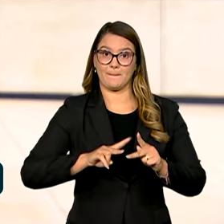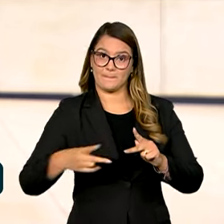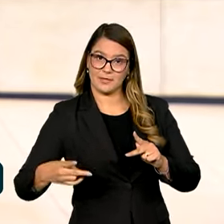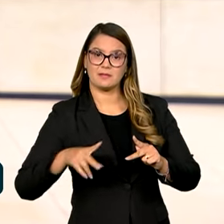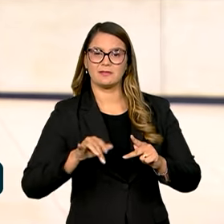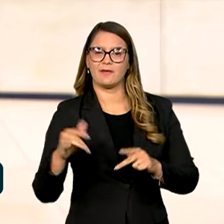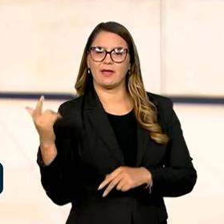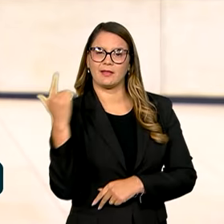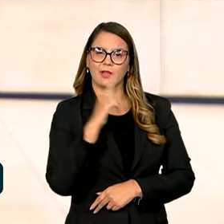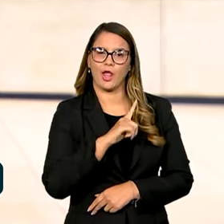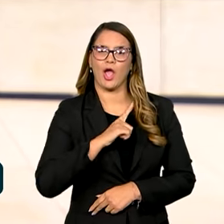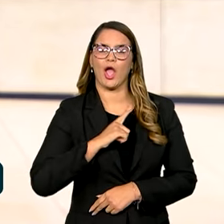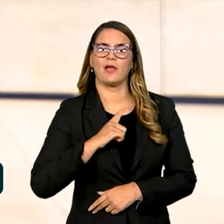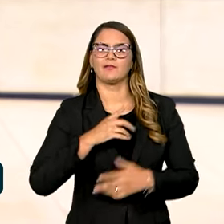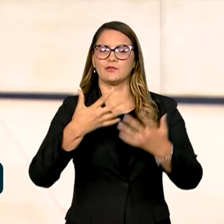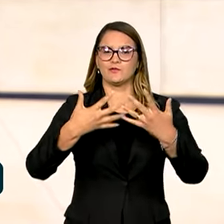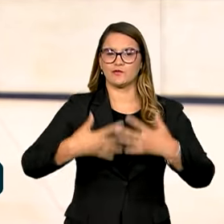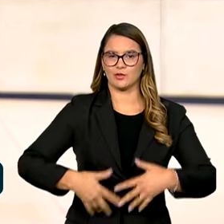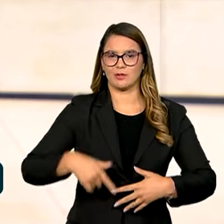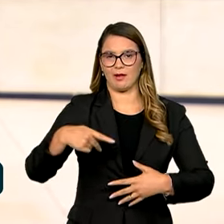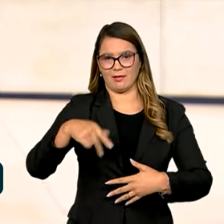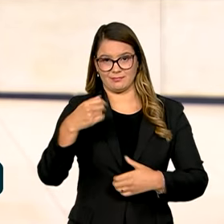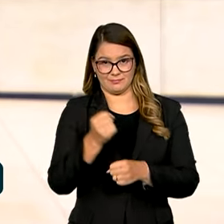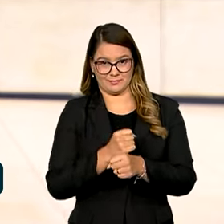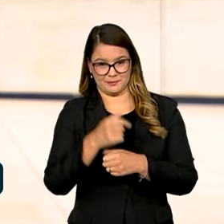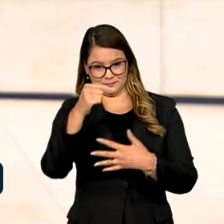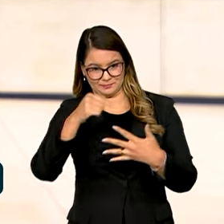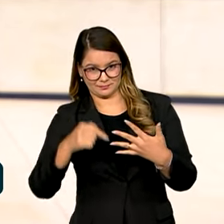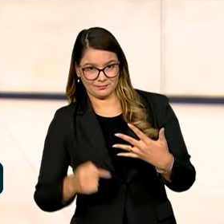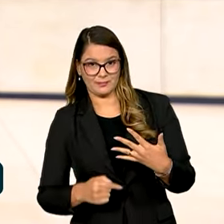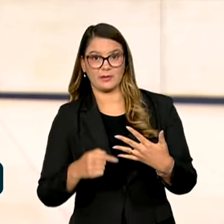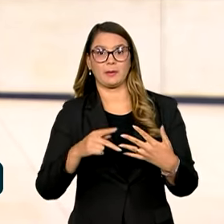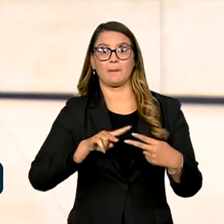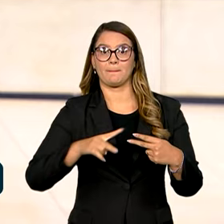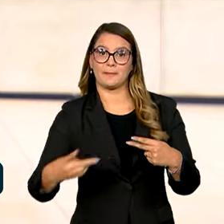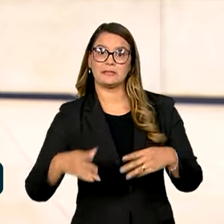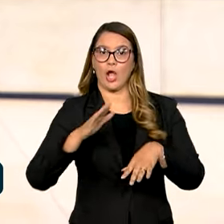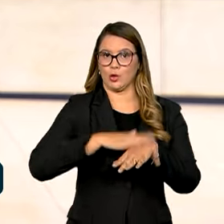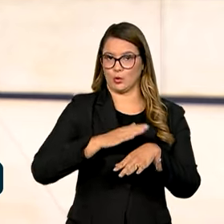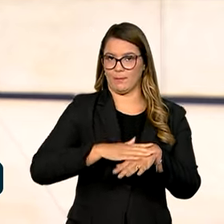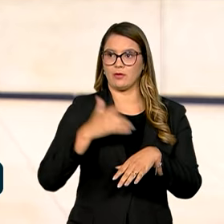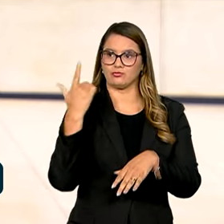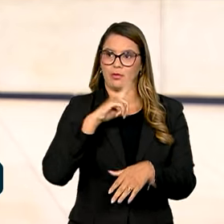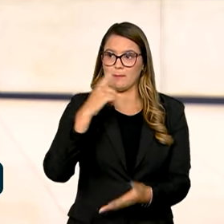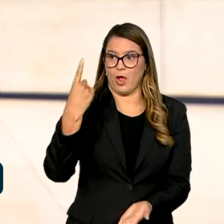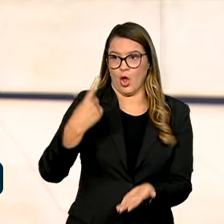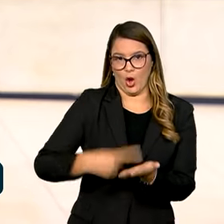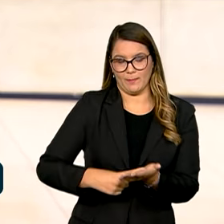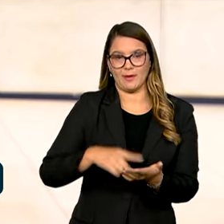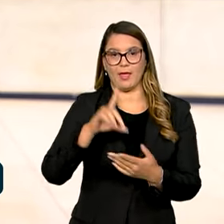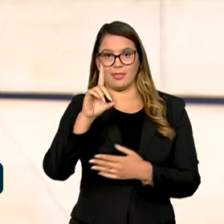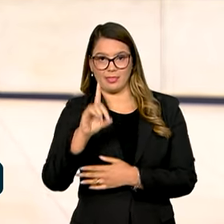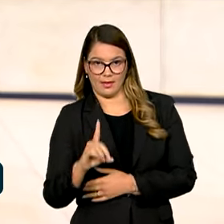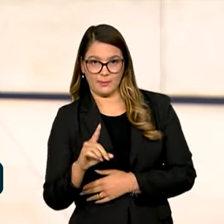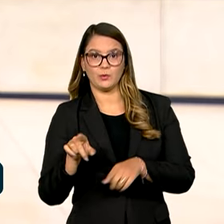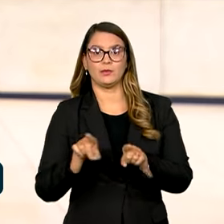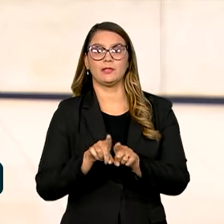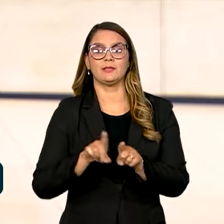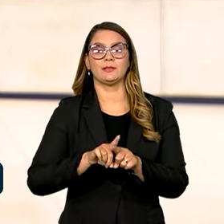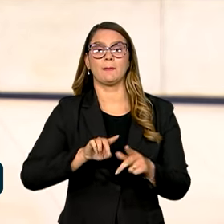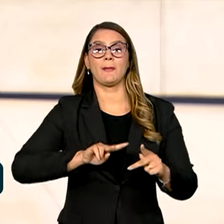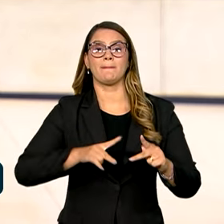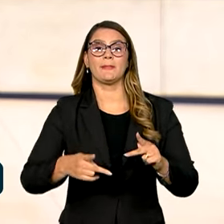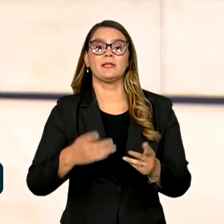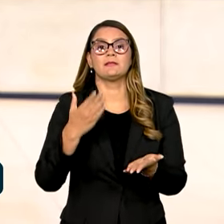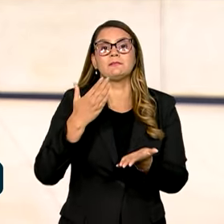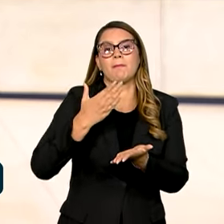deve ganhar novas funcionalidades neste ano, como o Pix automático, que permite agendamentos de débitos, e o Pix